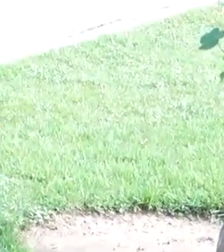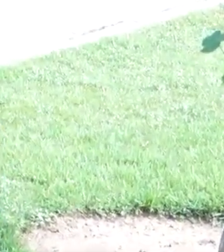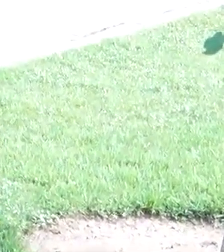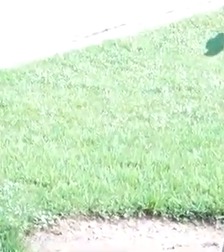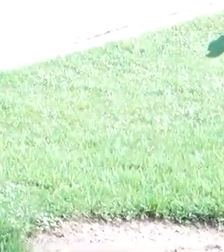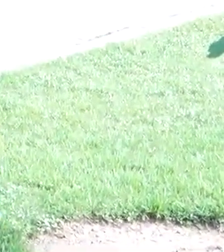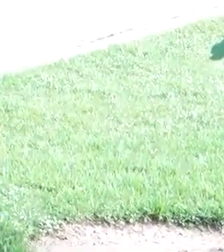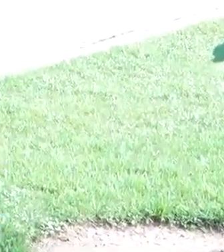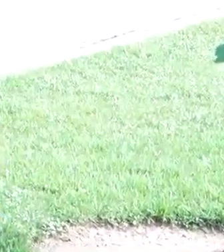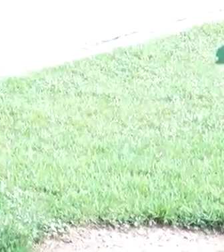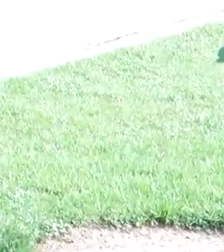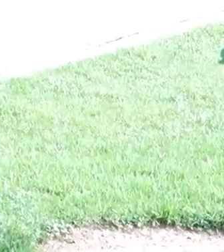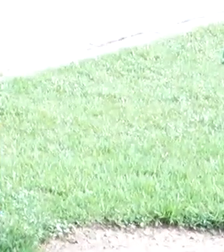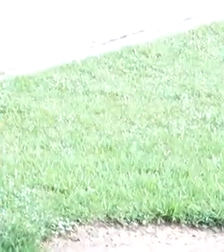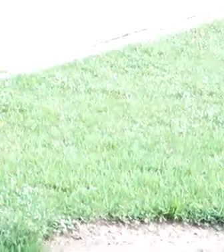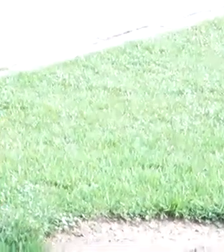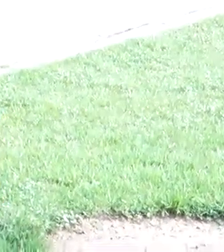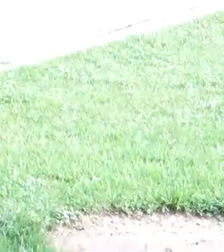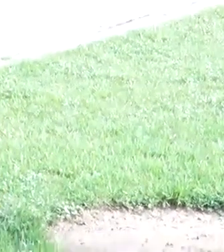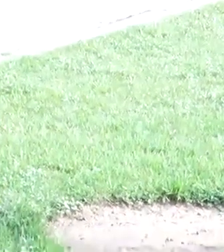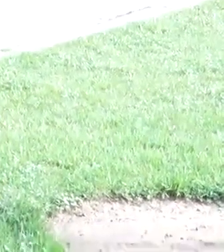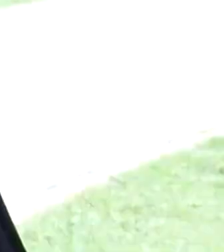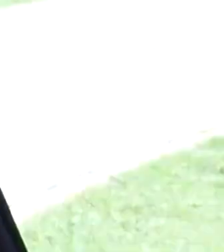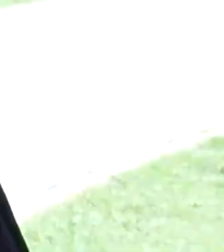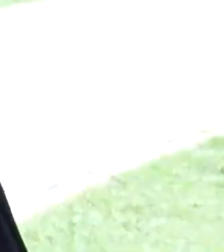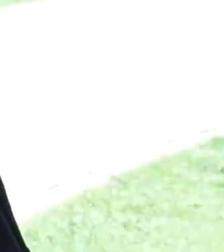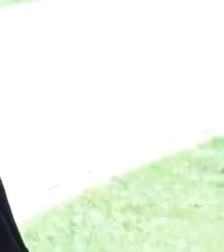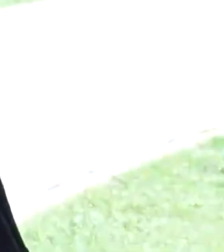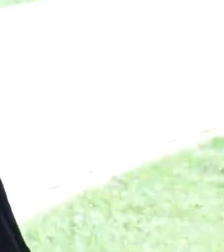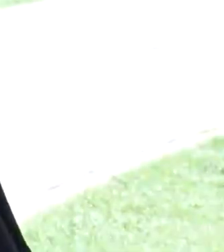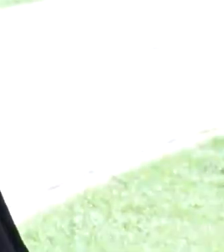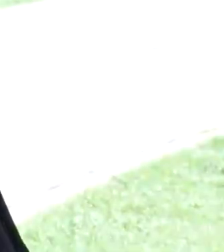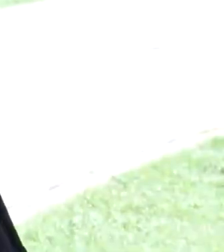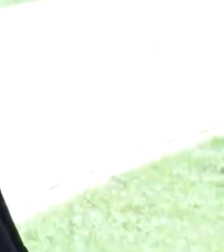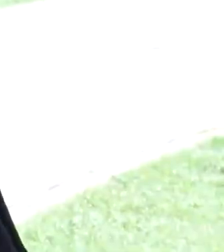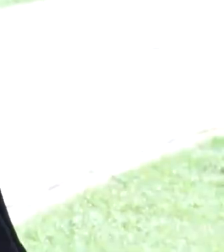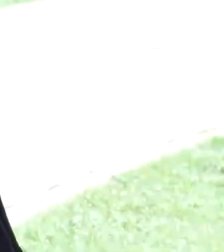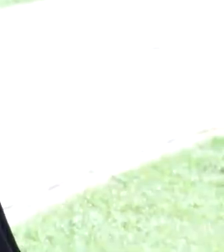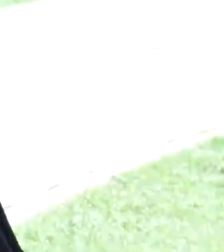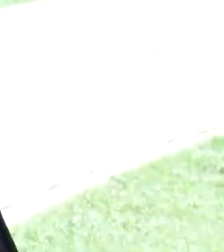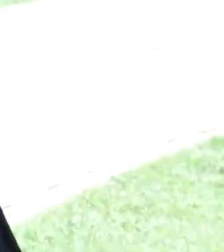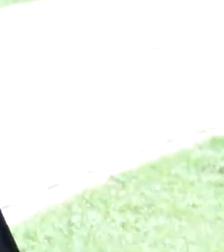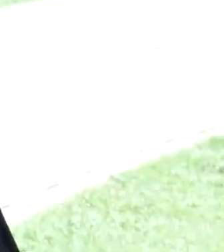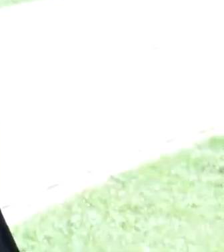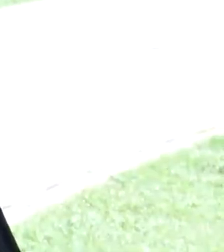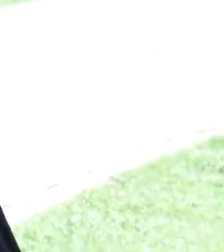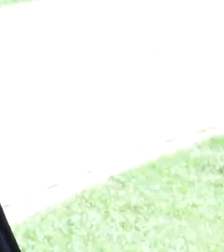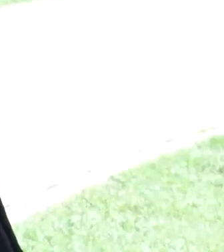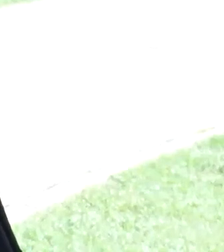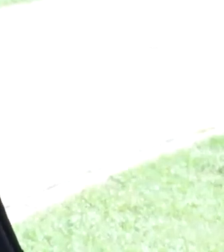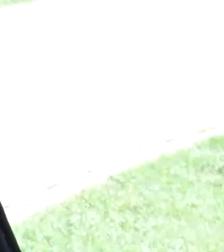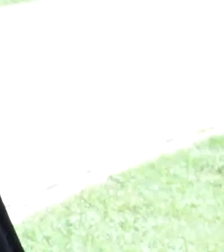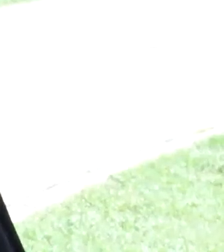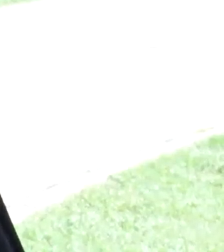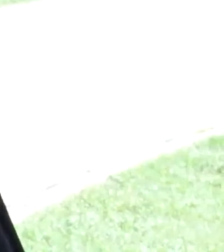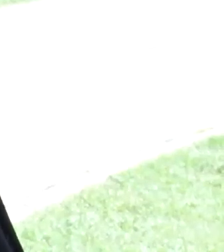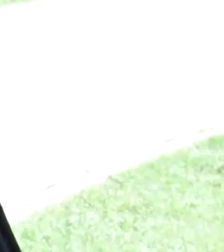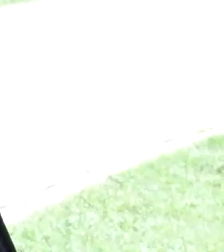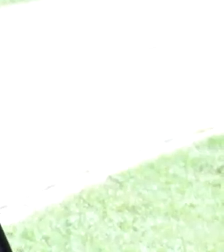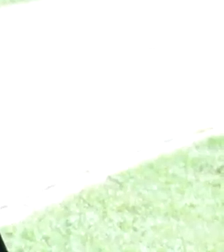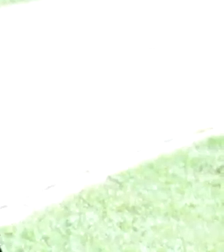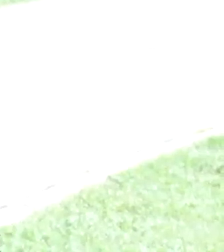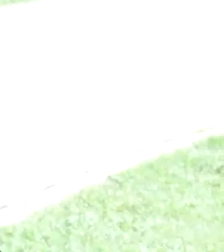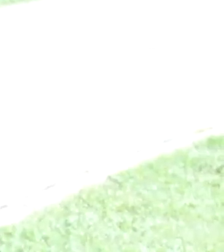para enaltecer o papel destes profissionais. A lei é muito ampla, né? Ela tem várias coisas que podem